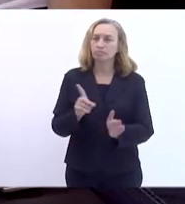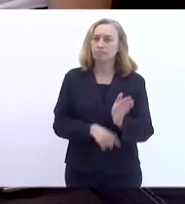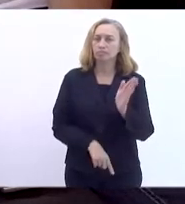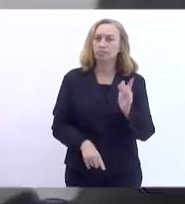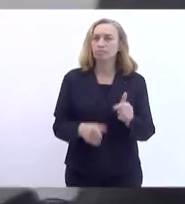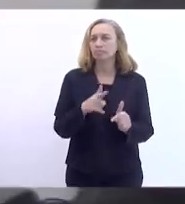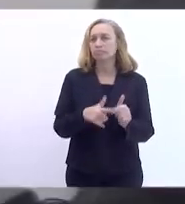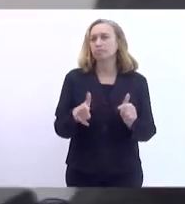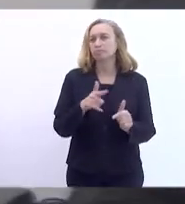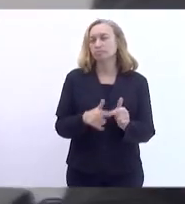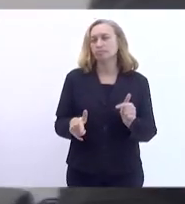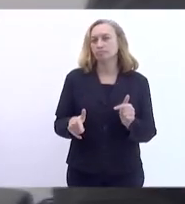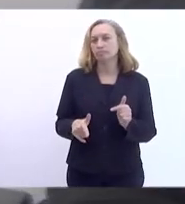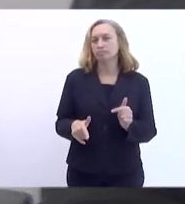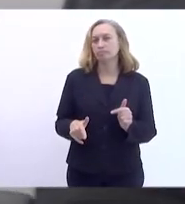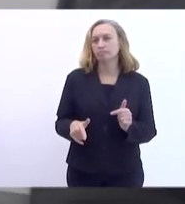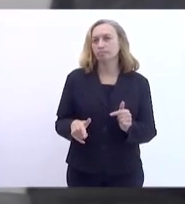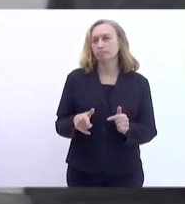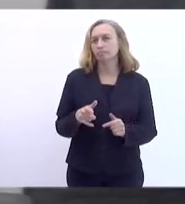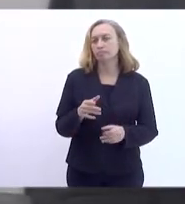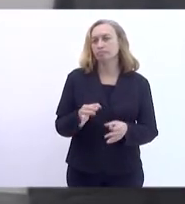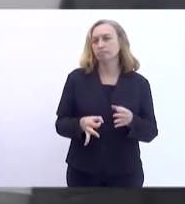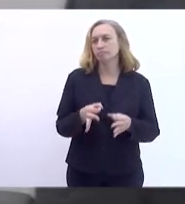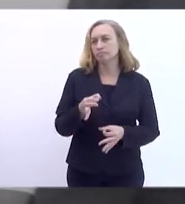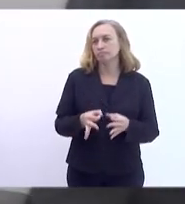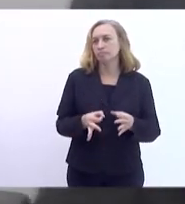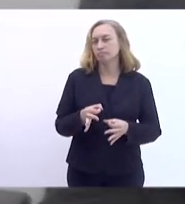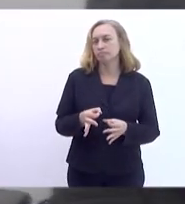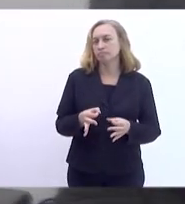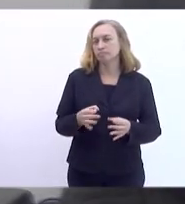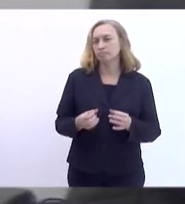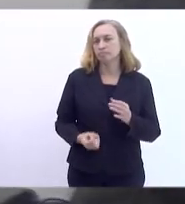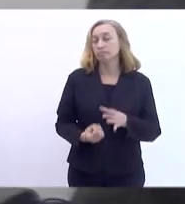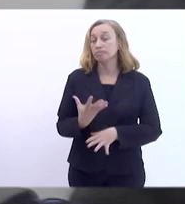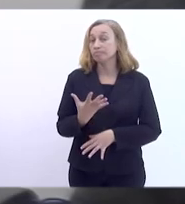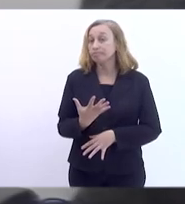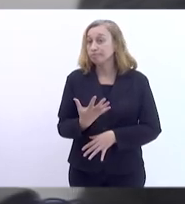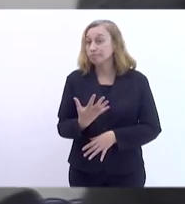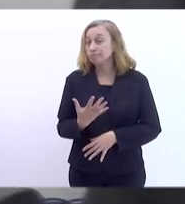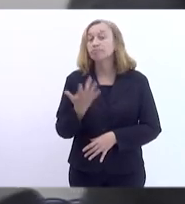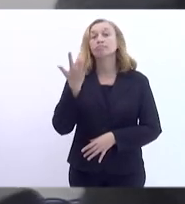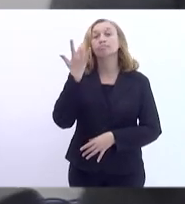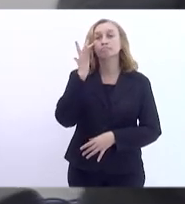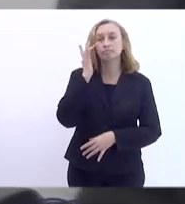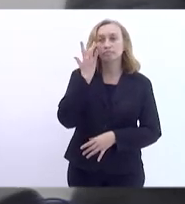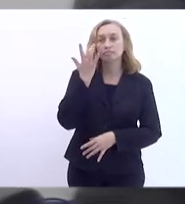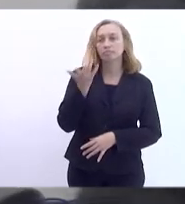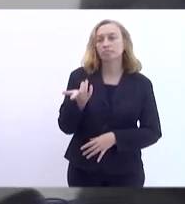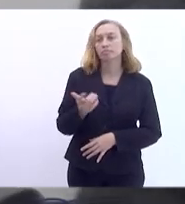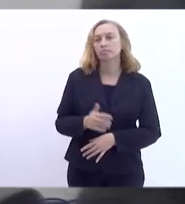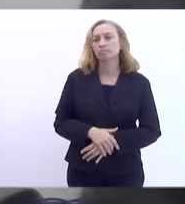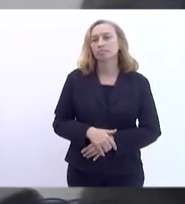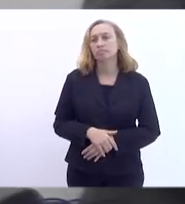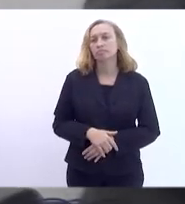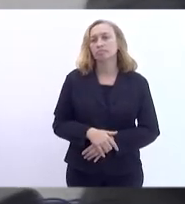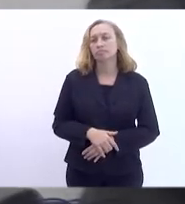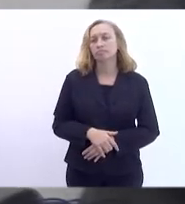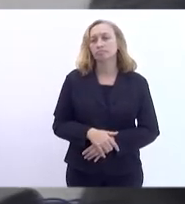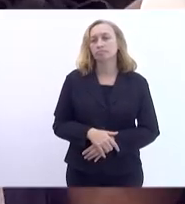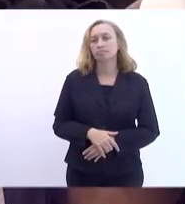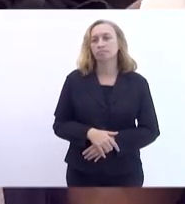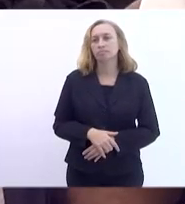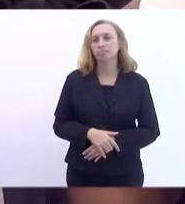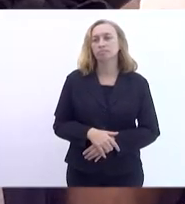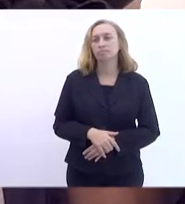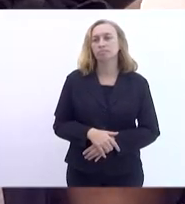problemas ou menos decorrência jurídicas serão produzidas e eu acho que é na feitura